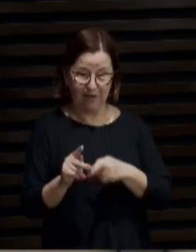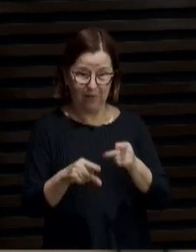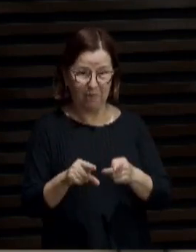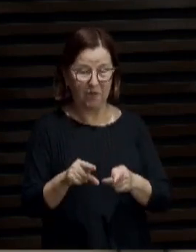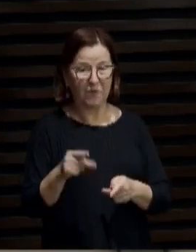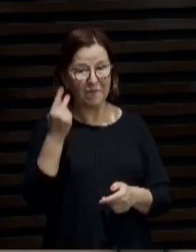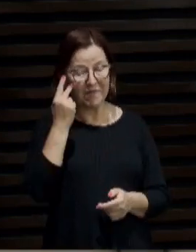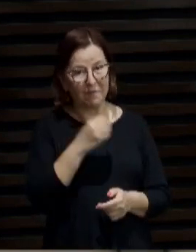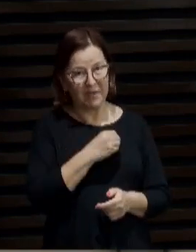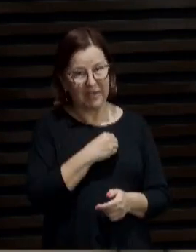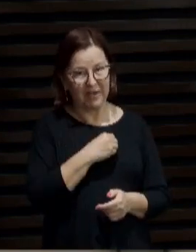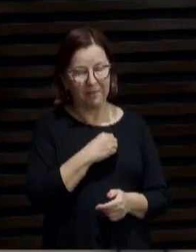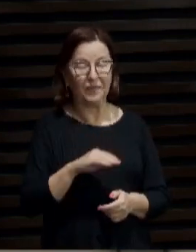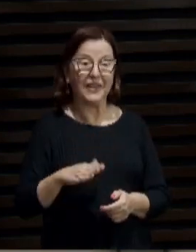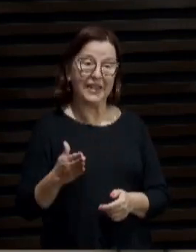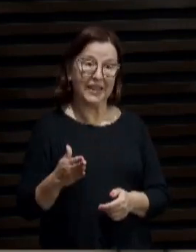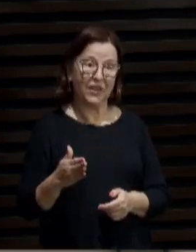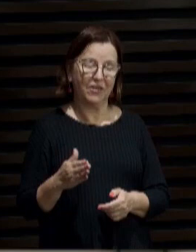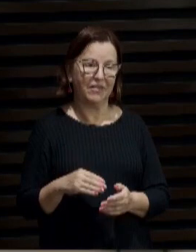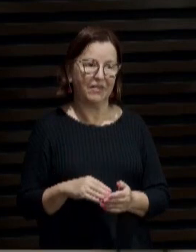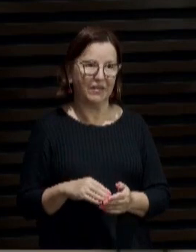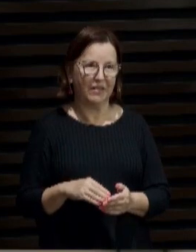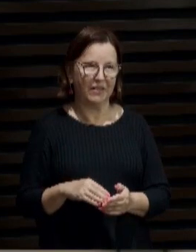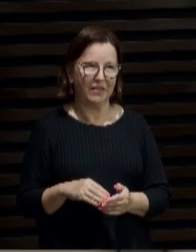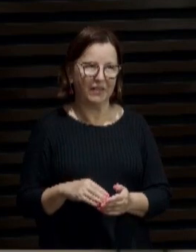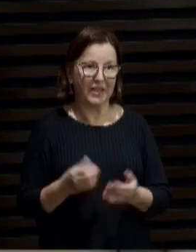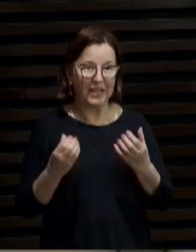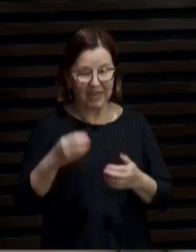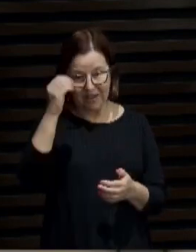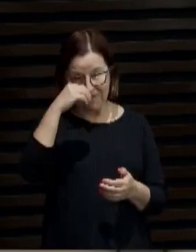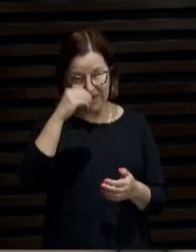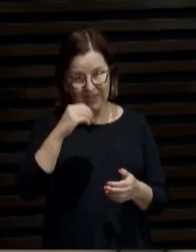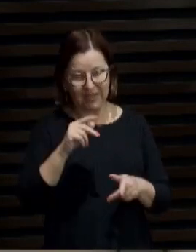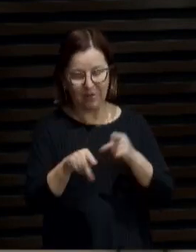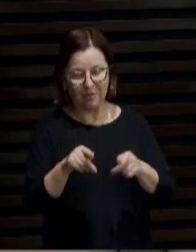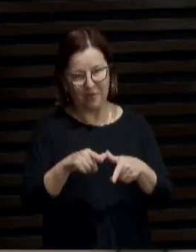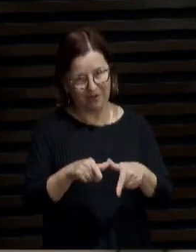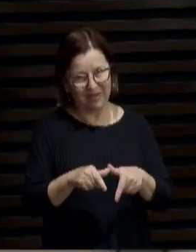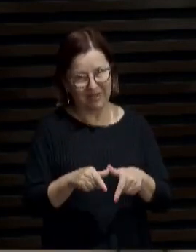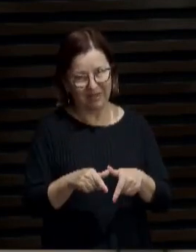pecado, enfraqueceria o povo de Israel, tornando-o vulnerável ao ataque inimigo.